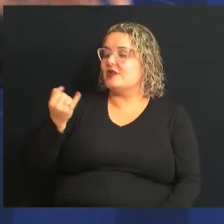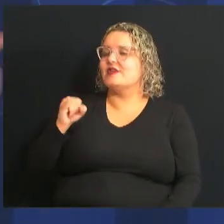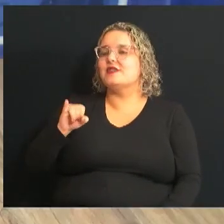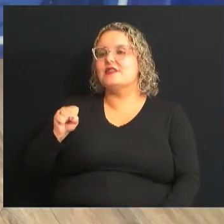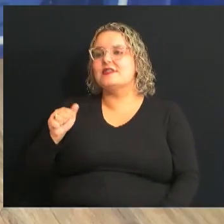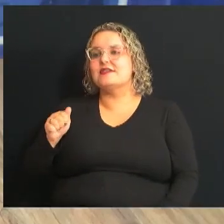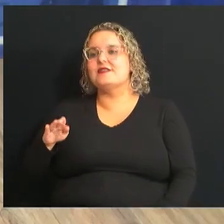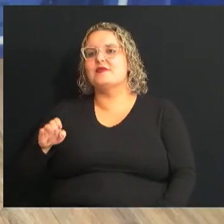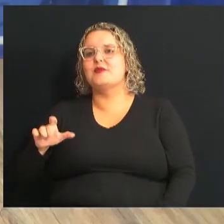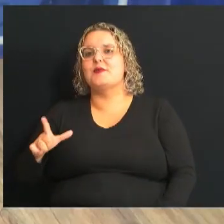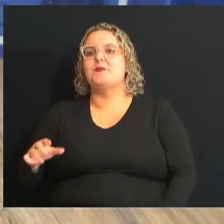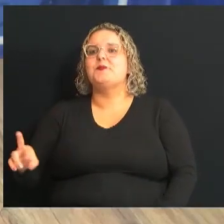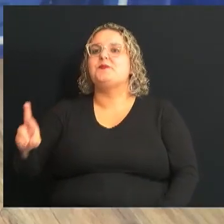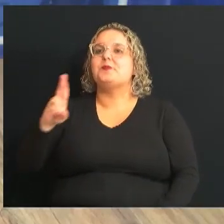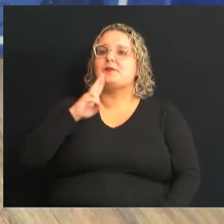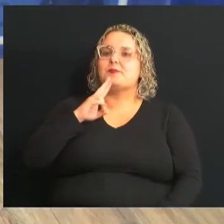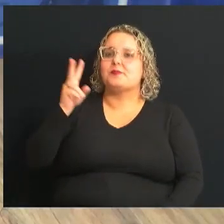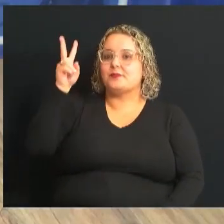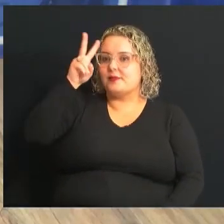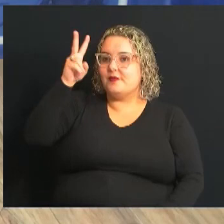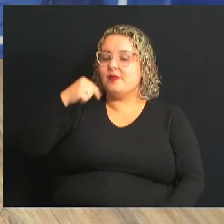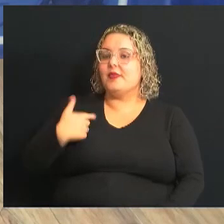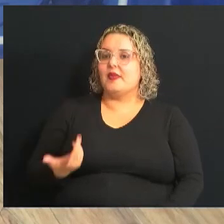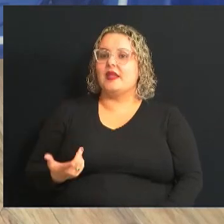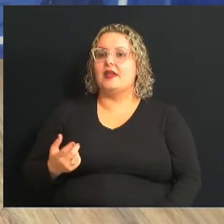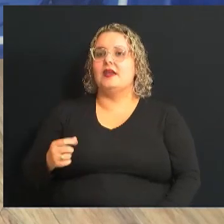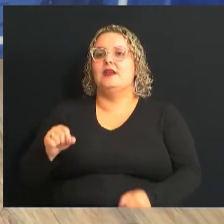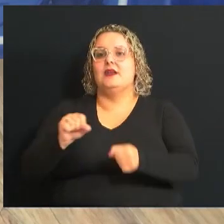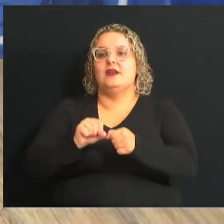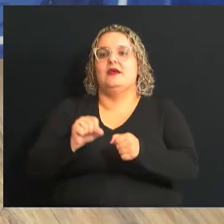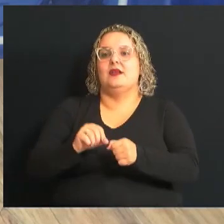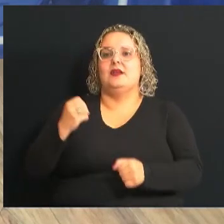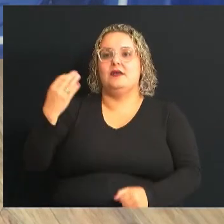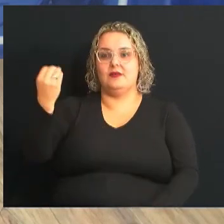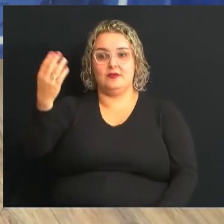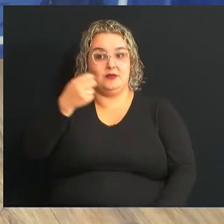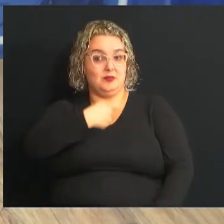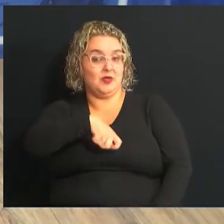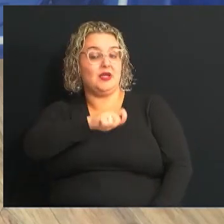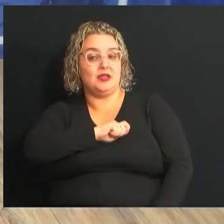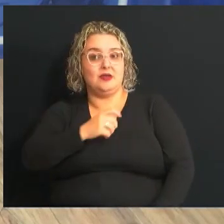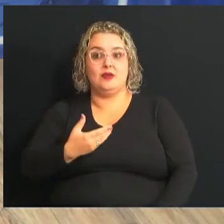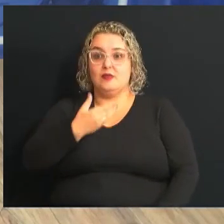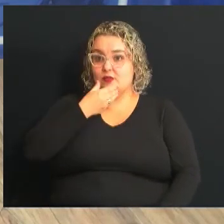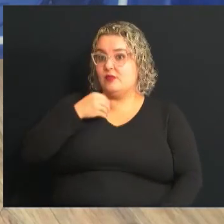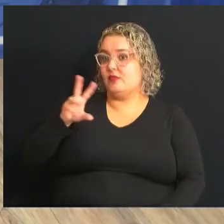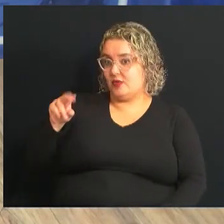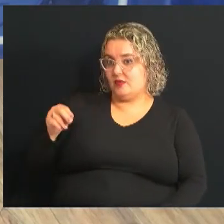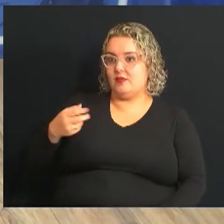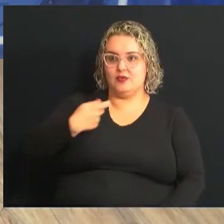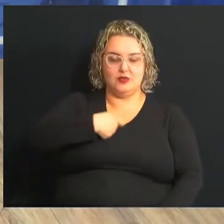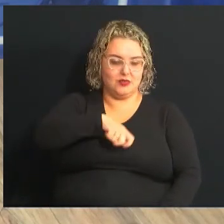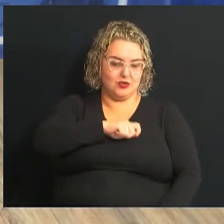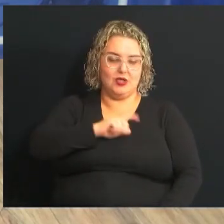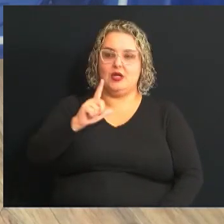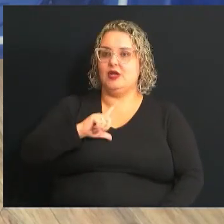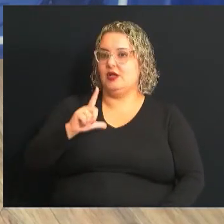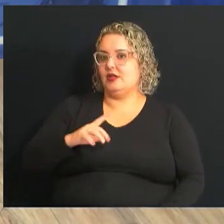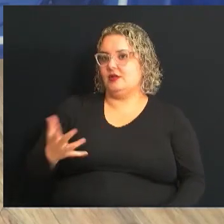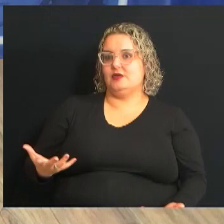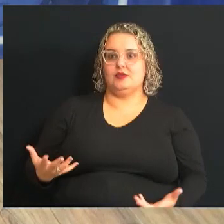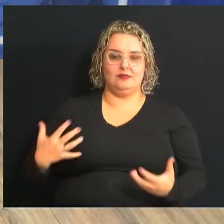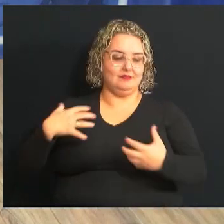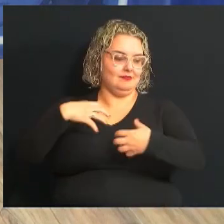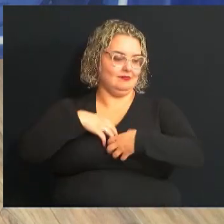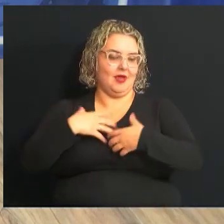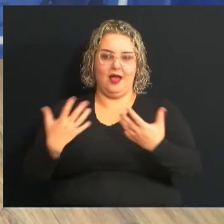estava respondendo, eu estava lembrando, né? Eu fiz uma viagem para a Espanha. Meu avô é espanhol, então tinha toda uma questão emocional de